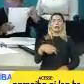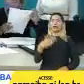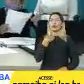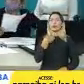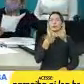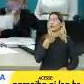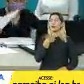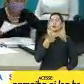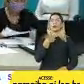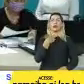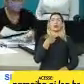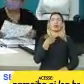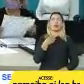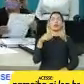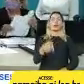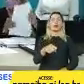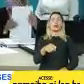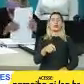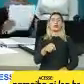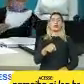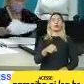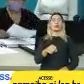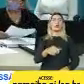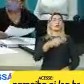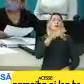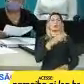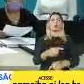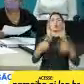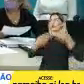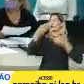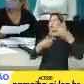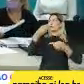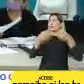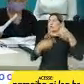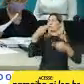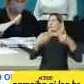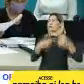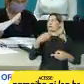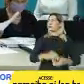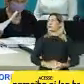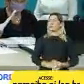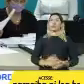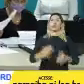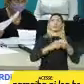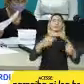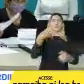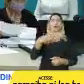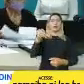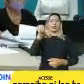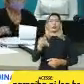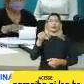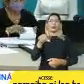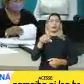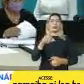Cancelo a sua fala. Da eu mesma cancelo a sua fala. Presidente da Carlson. Só para me retirar do plenário. Só dizer que o artigo 39... Tá, do